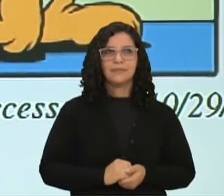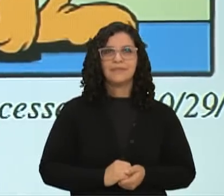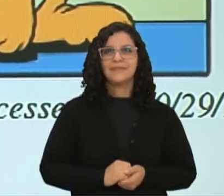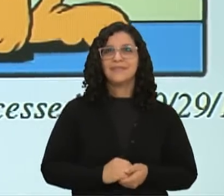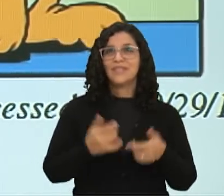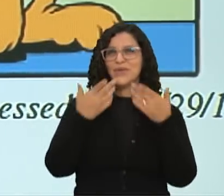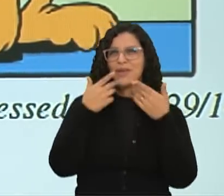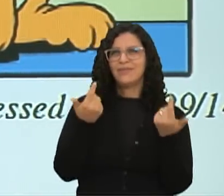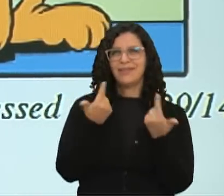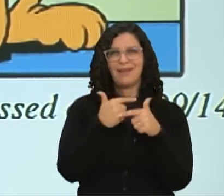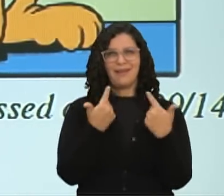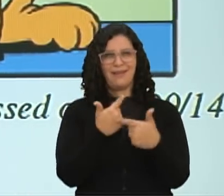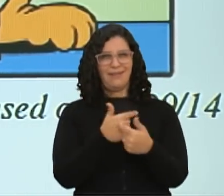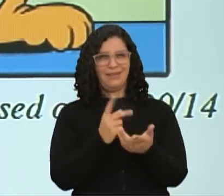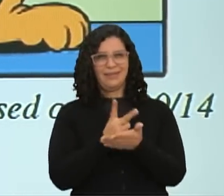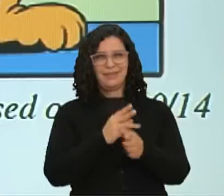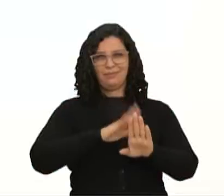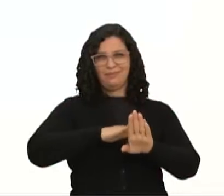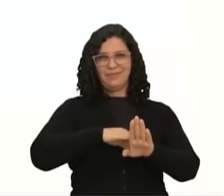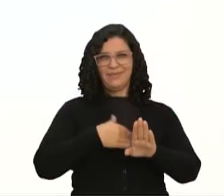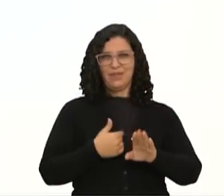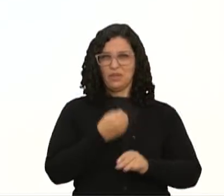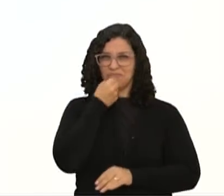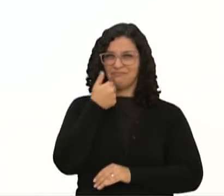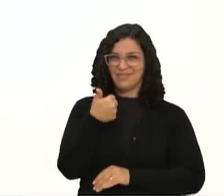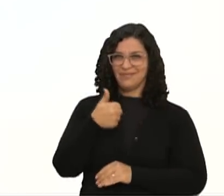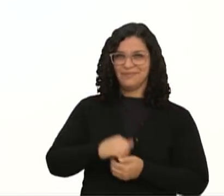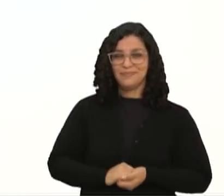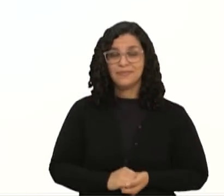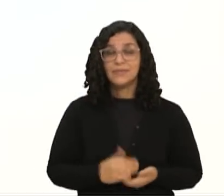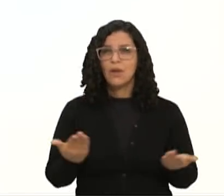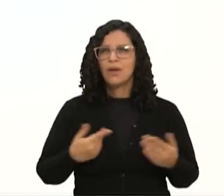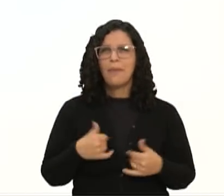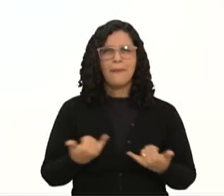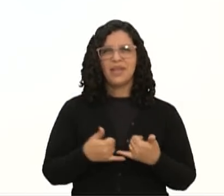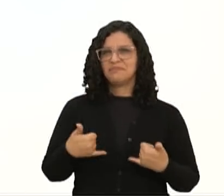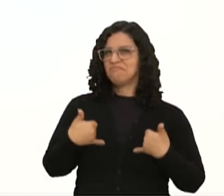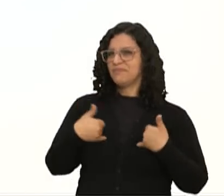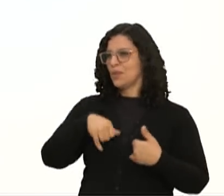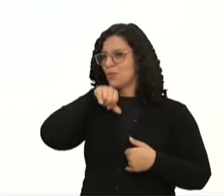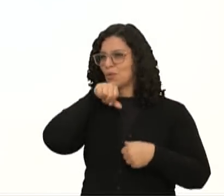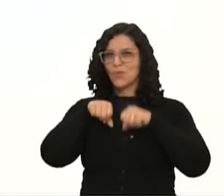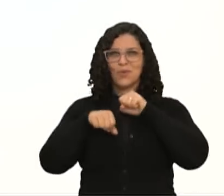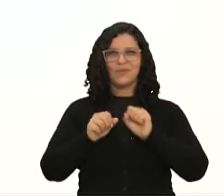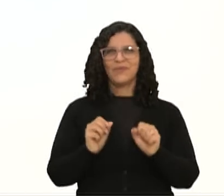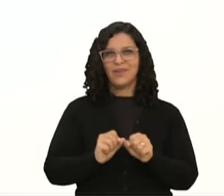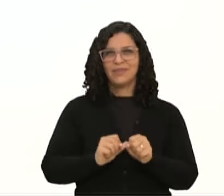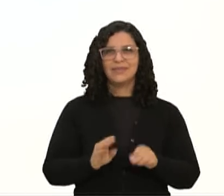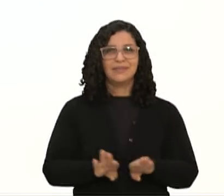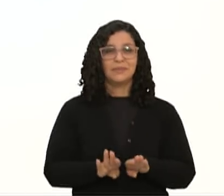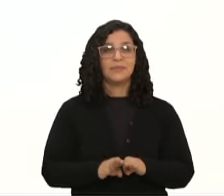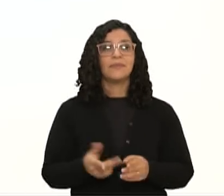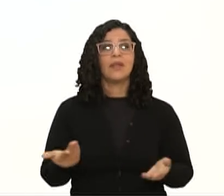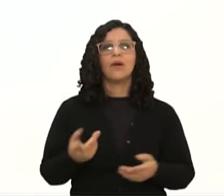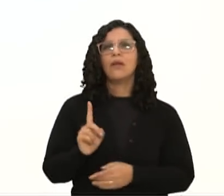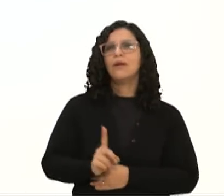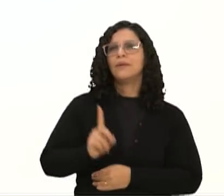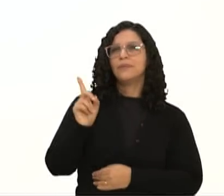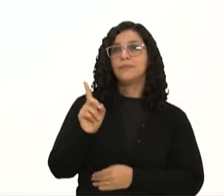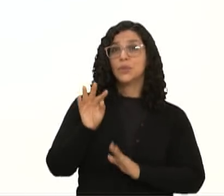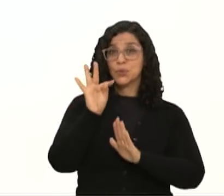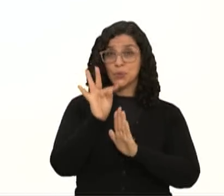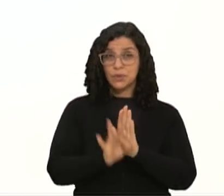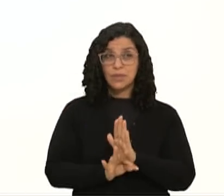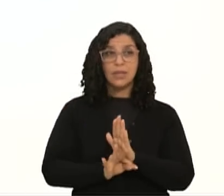aquela risadinha sarcástica dele, I'm good, eu sou bom, né? Ainda se acha o Garfield. Daí na 1, o modal verbo should nesse